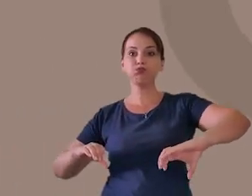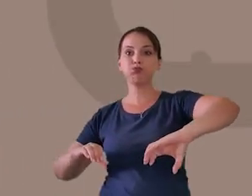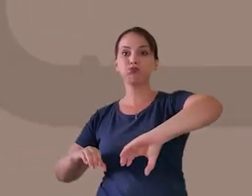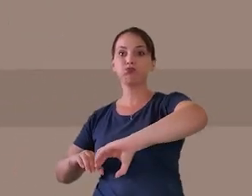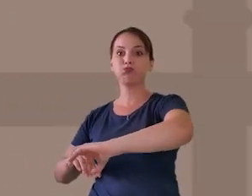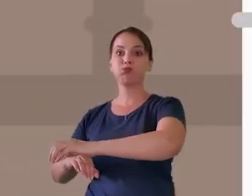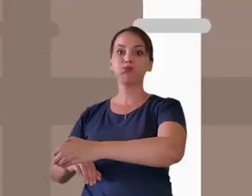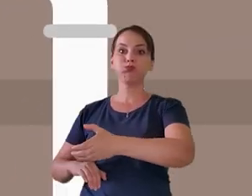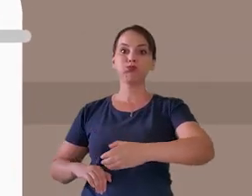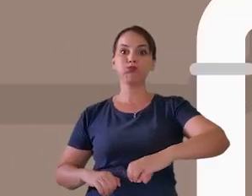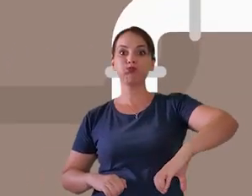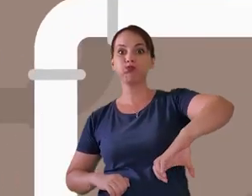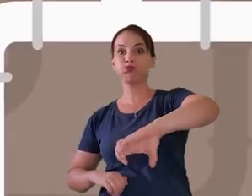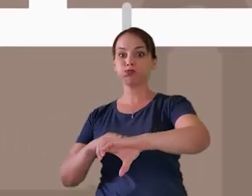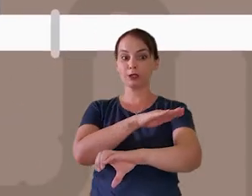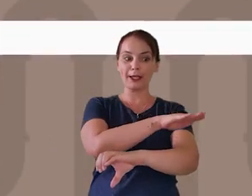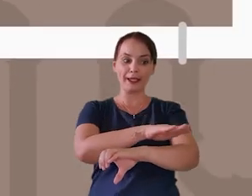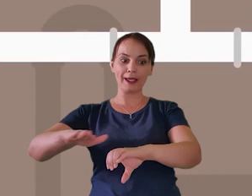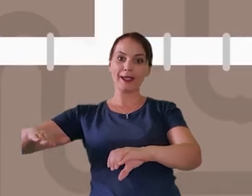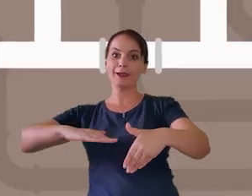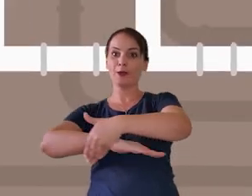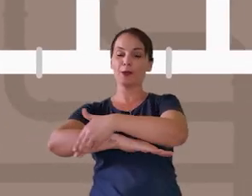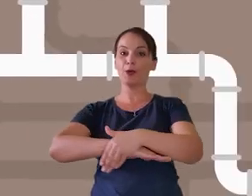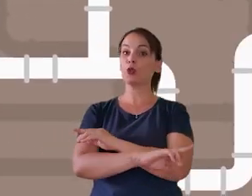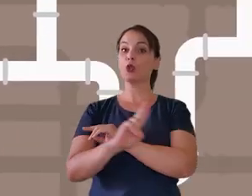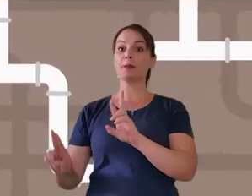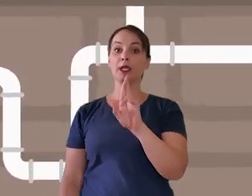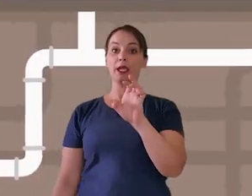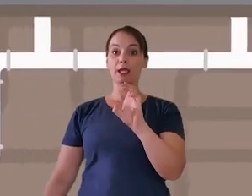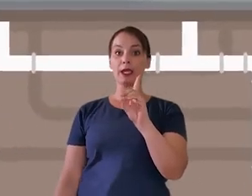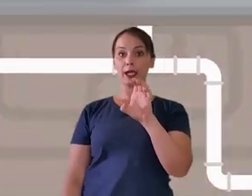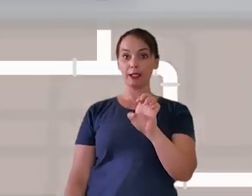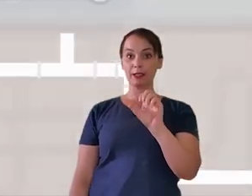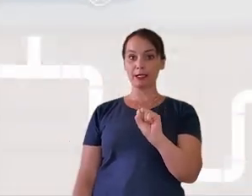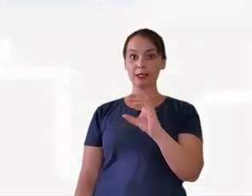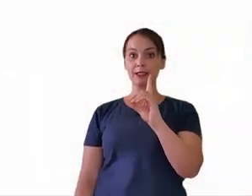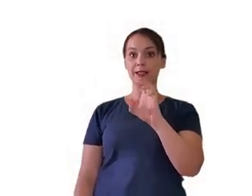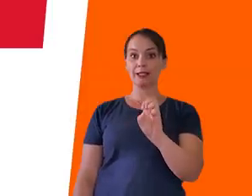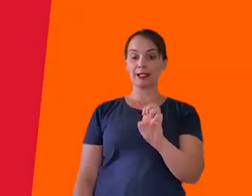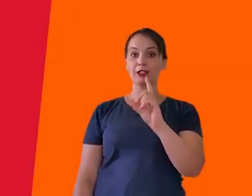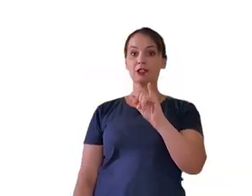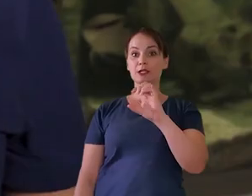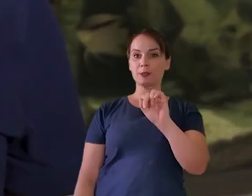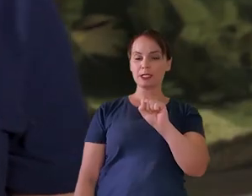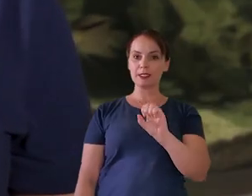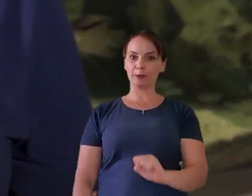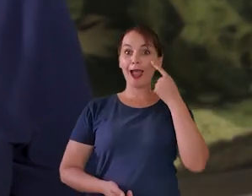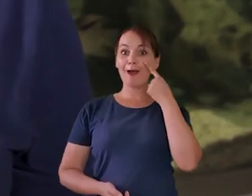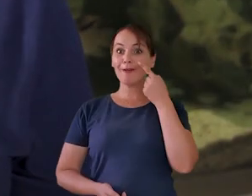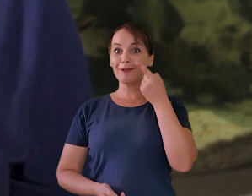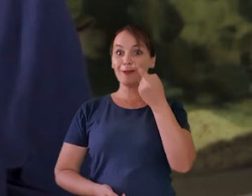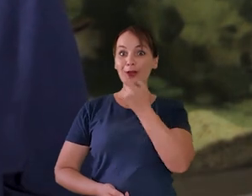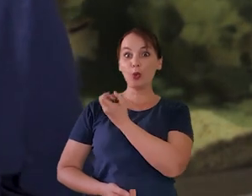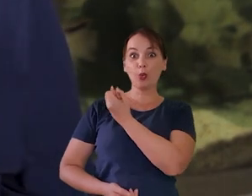por diversos canos sob as ruas da cidade, as chamadas redes de distribuição. Viram